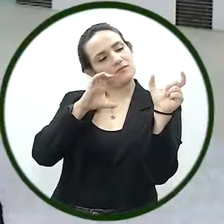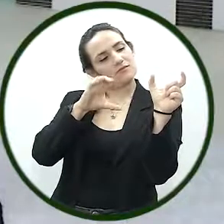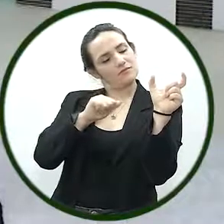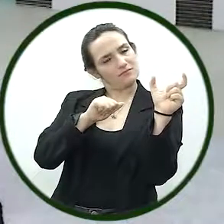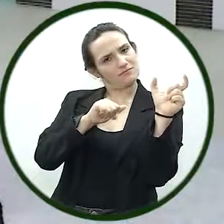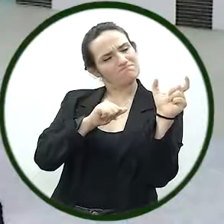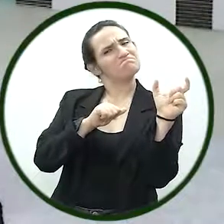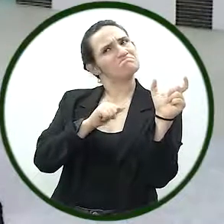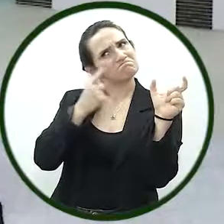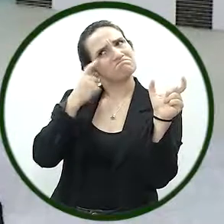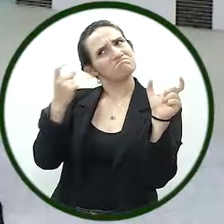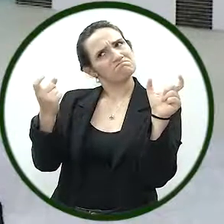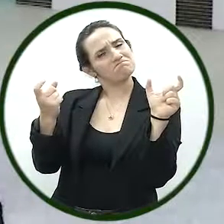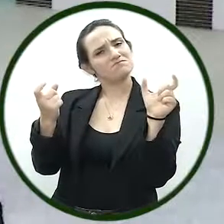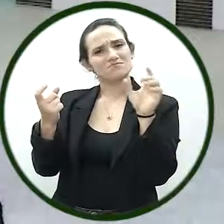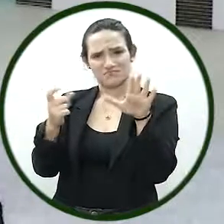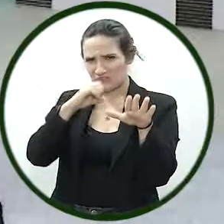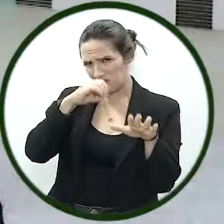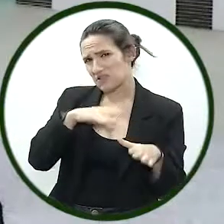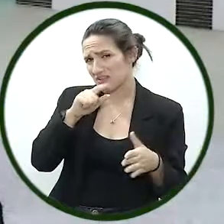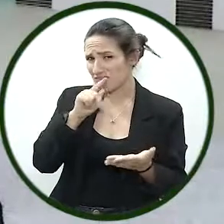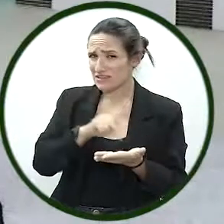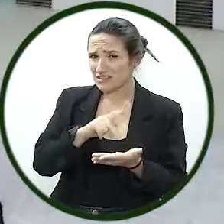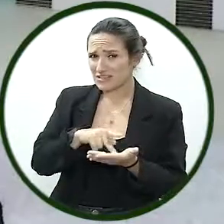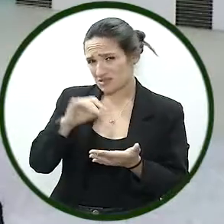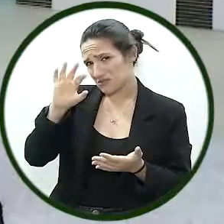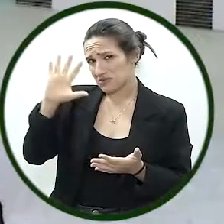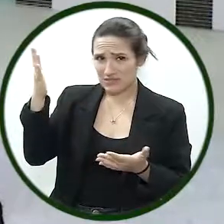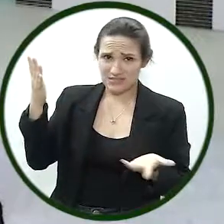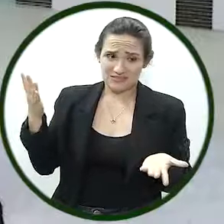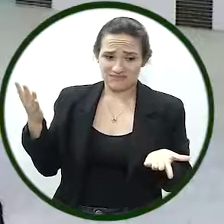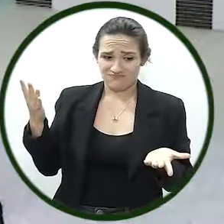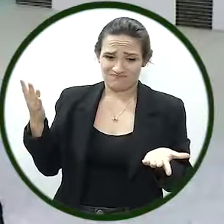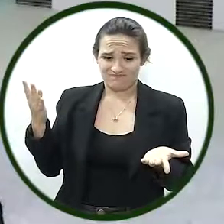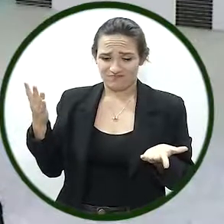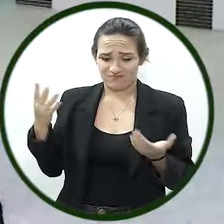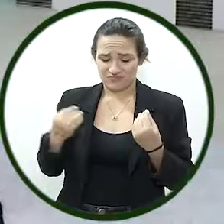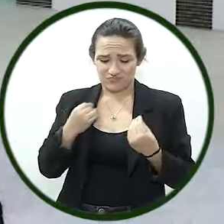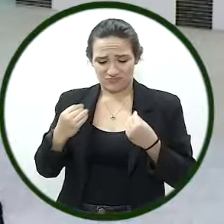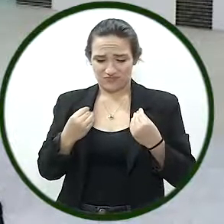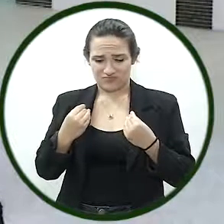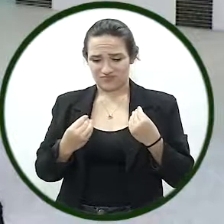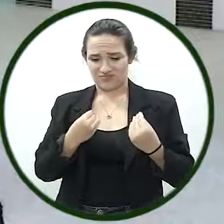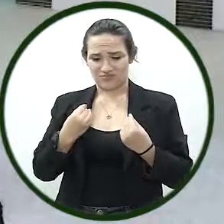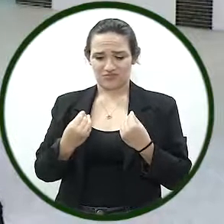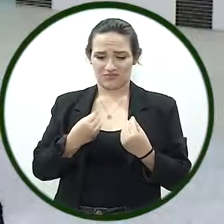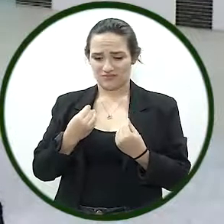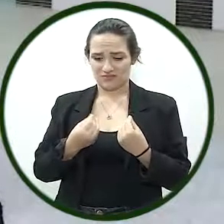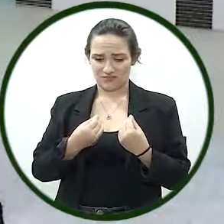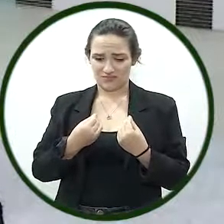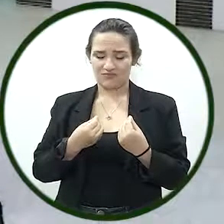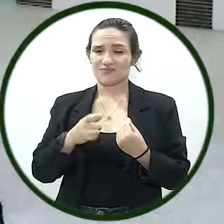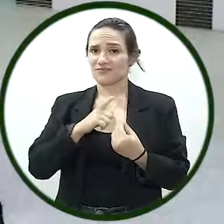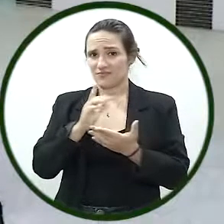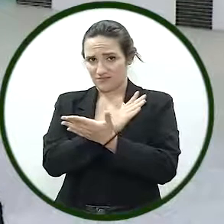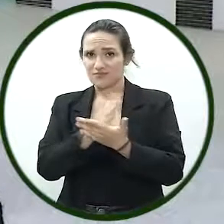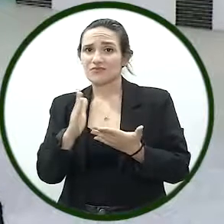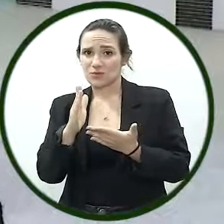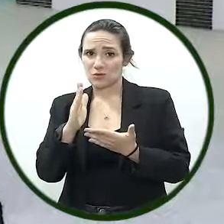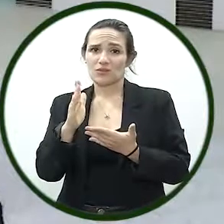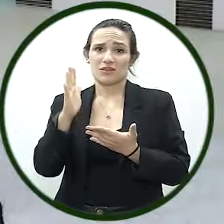de que ela é uma realidade que a gente tem que lidar com ela, né? E enquanto as teorias